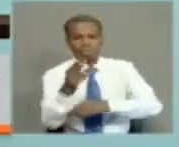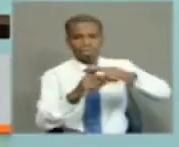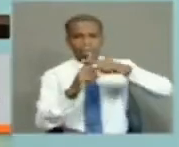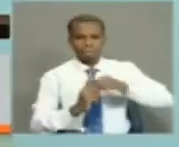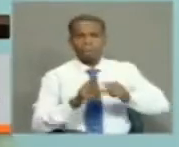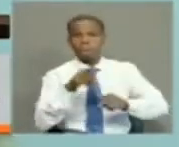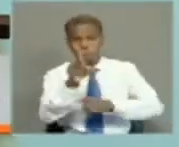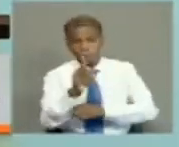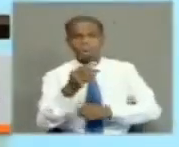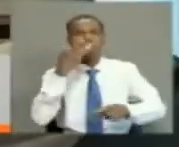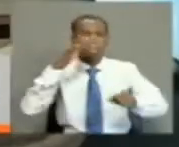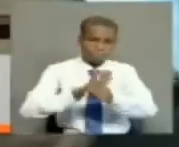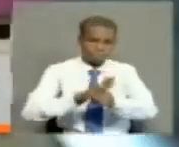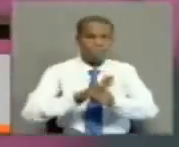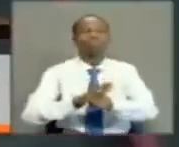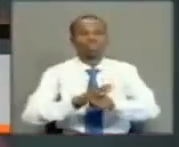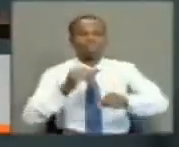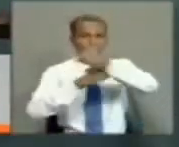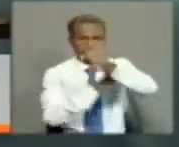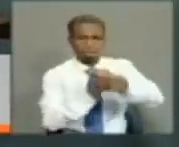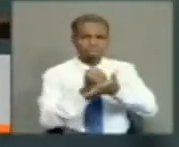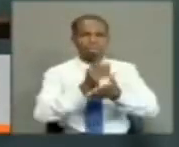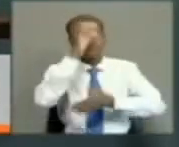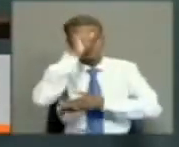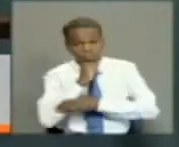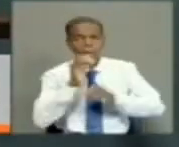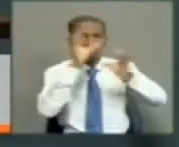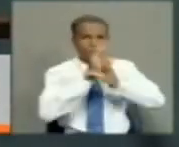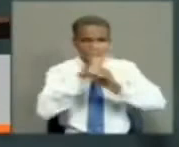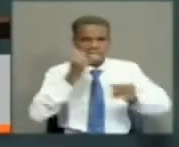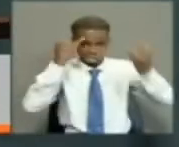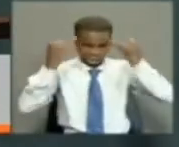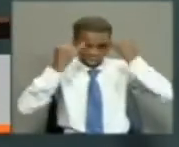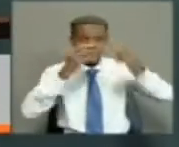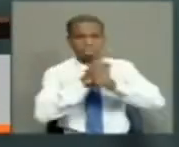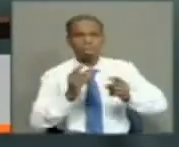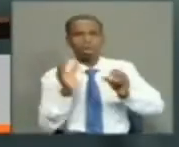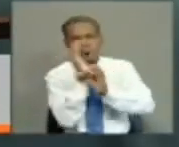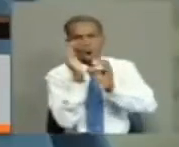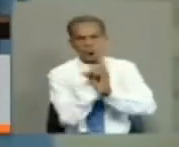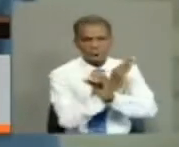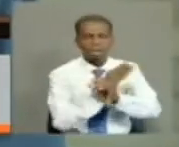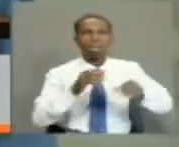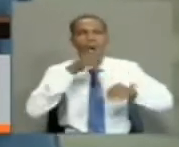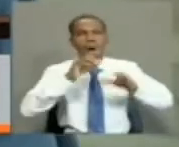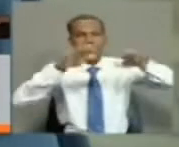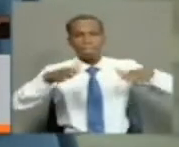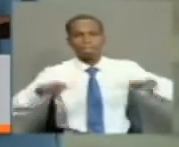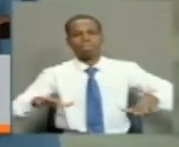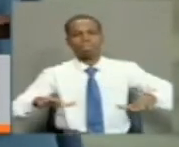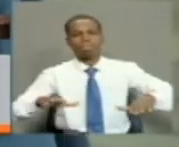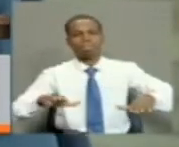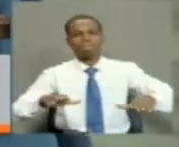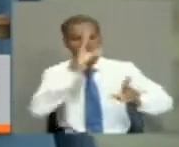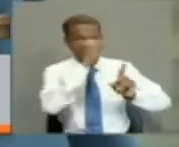governo na busca de soluções sustentáveis para atenuar o impacto da poluição nos oceanos. Tratamos vários assuntos, desde